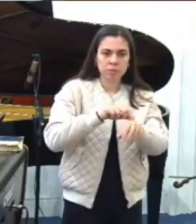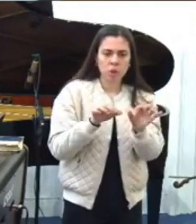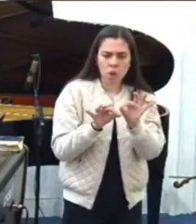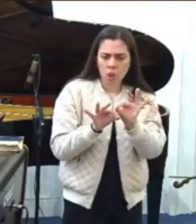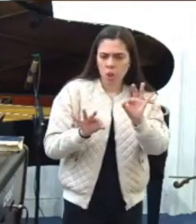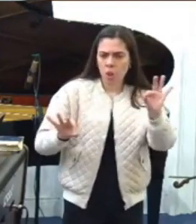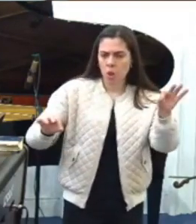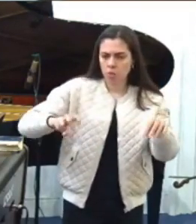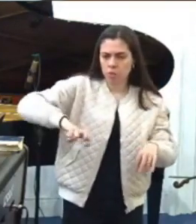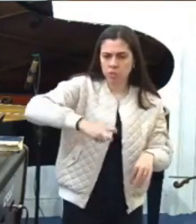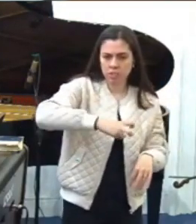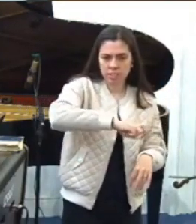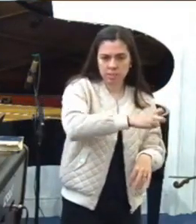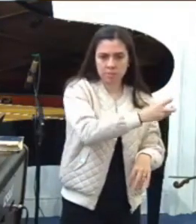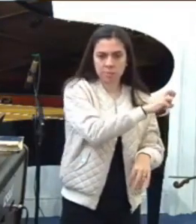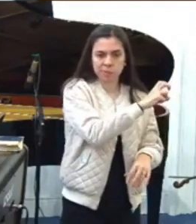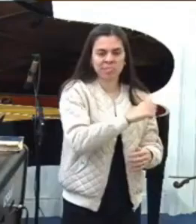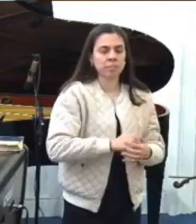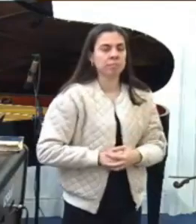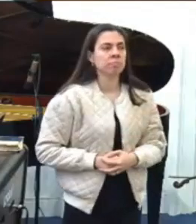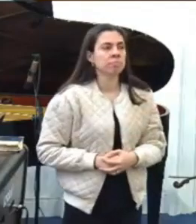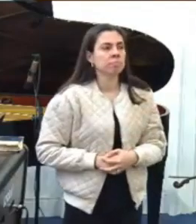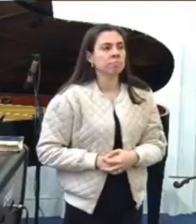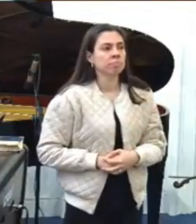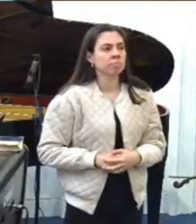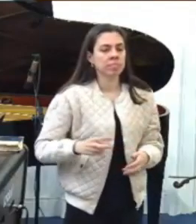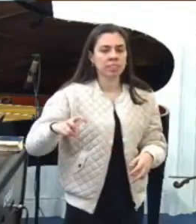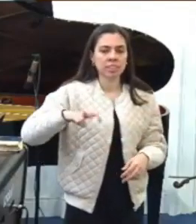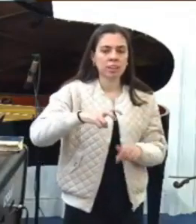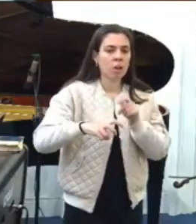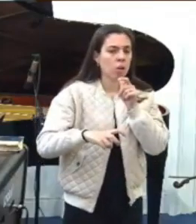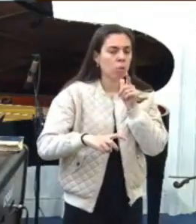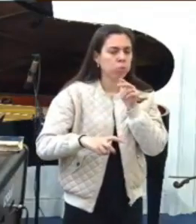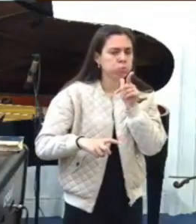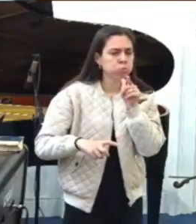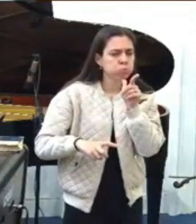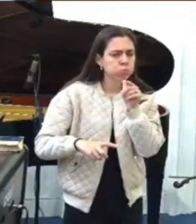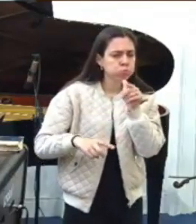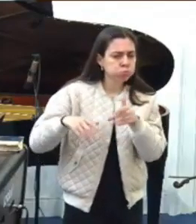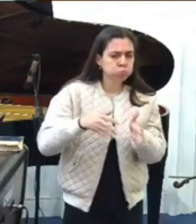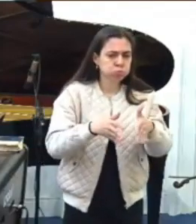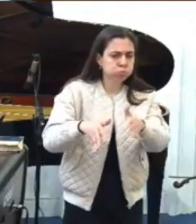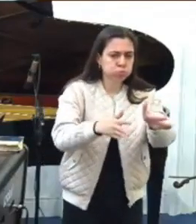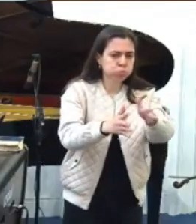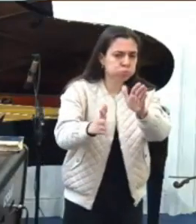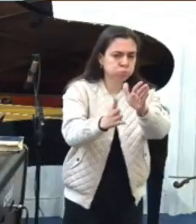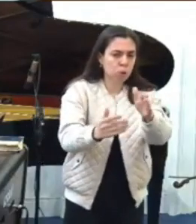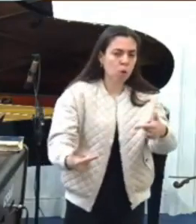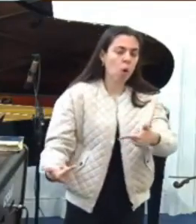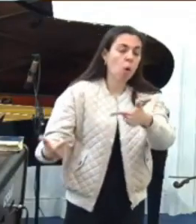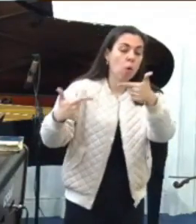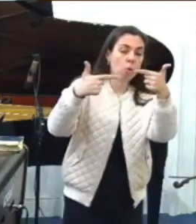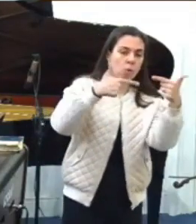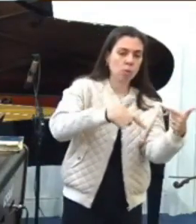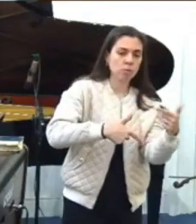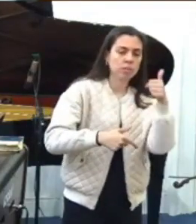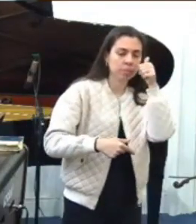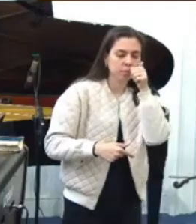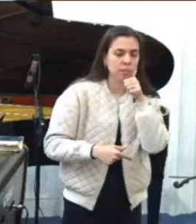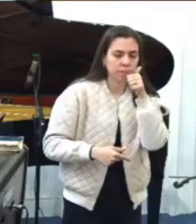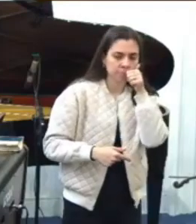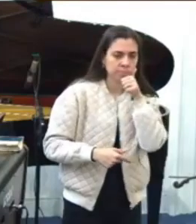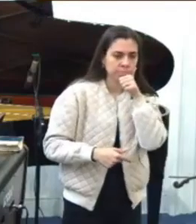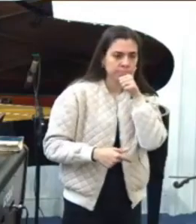serpente. Então a serpente lançou da boca água como um rio atrás da mulher, a fim de fazer com que ela